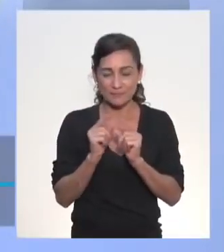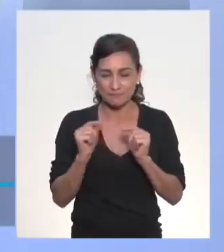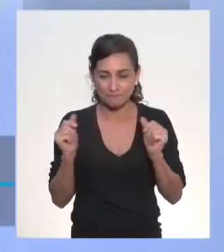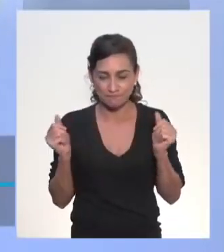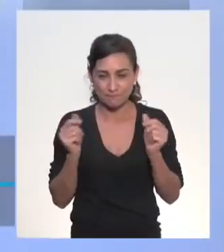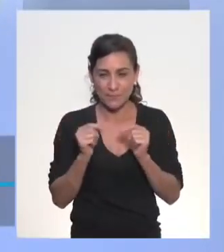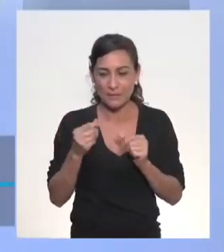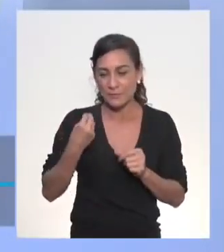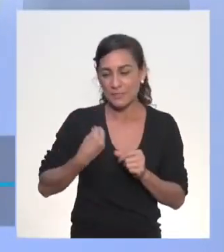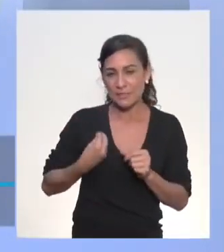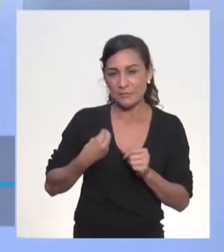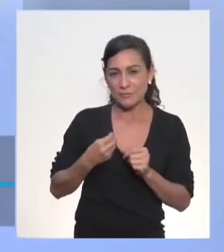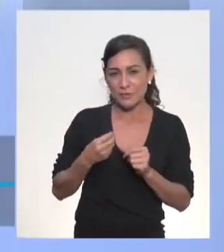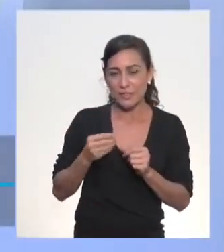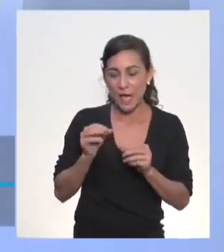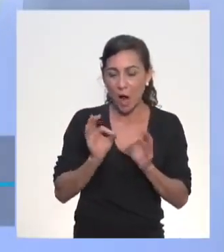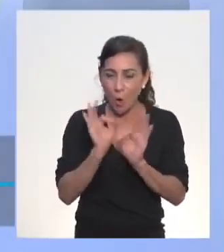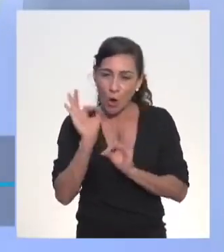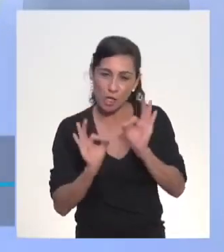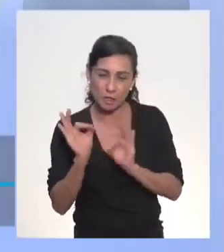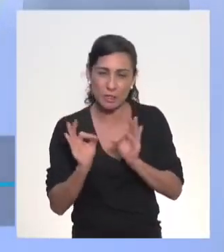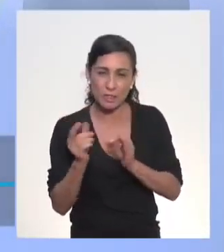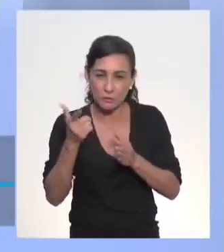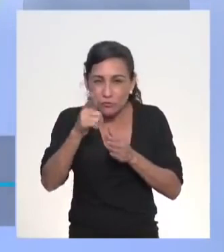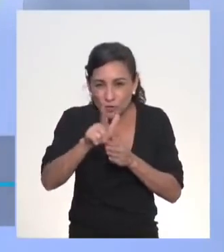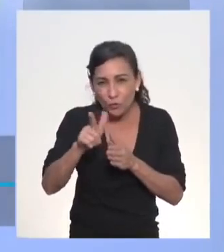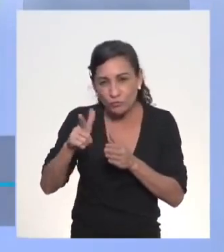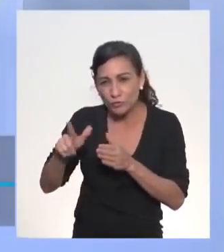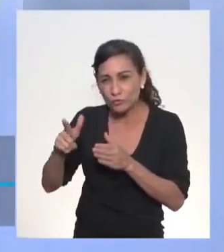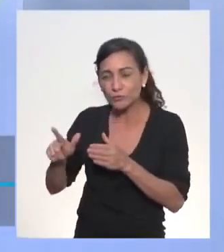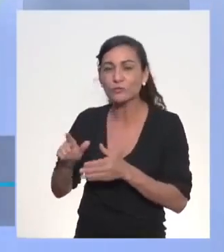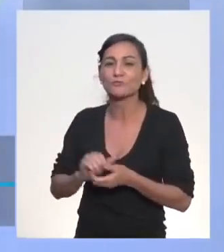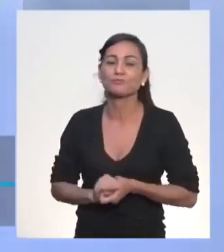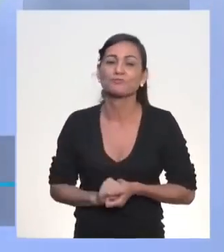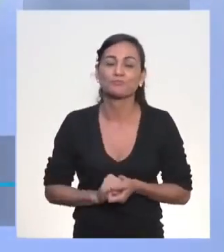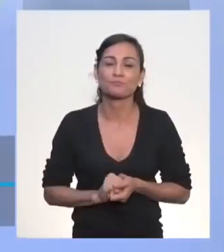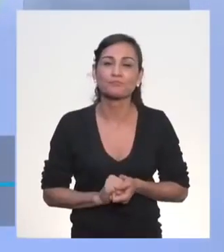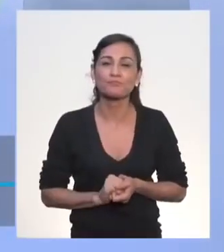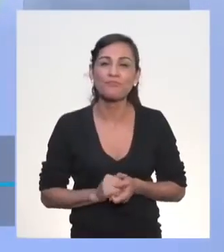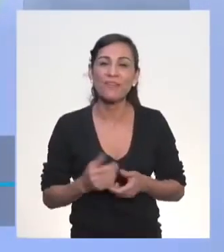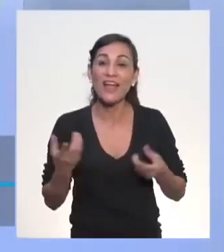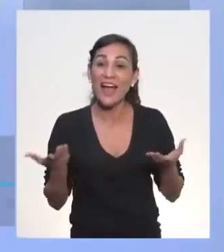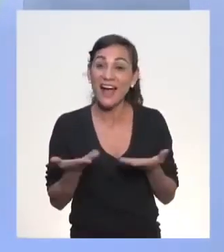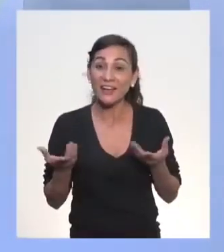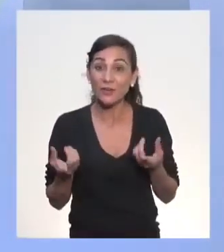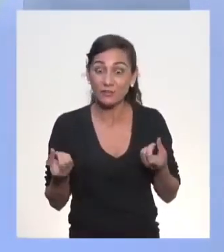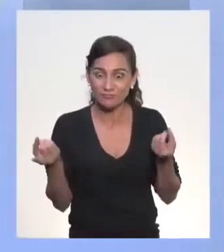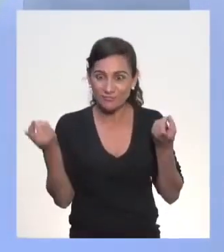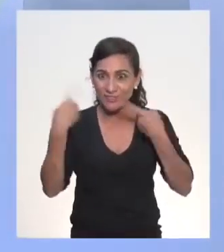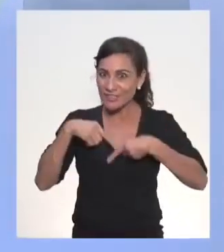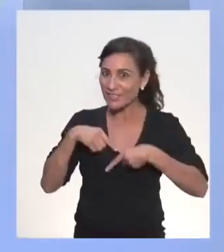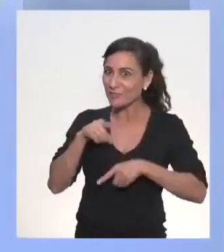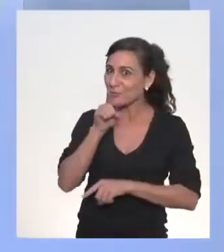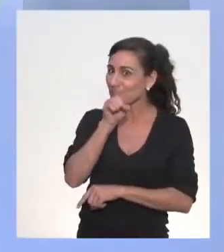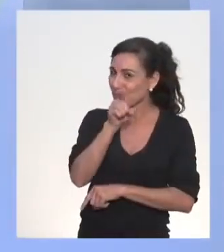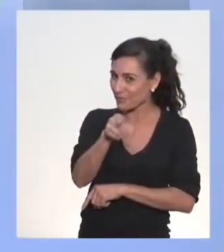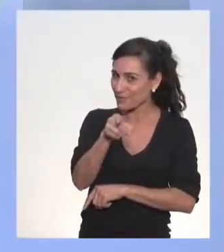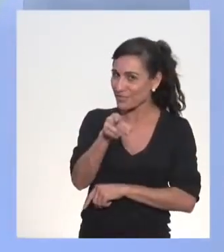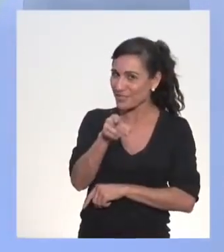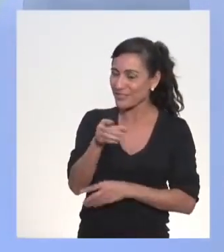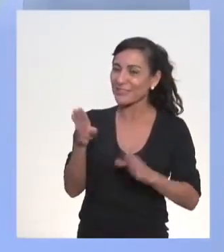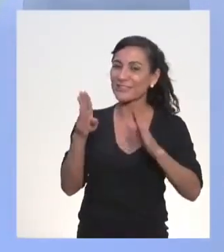passando a vida limpo. Ele diz isso. Agora, vou fazer um desafio para você que está aí em